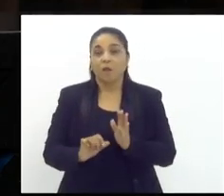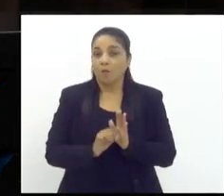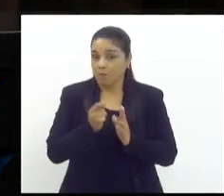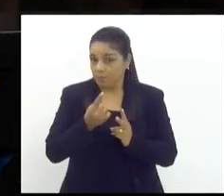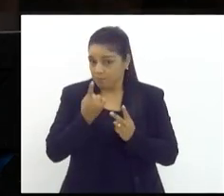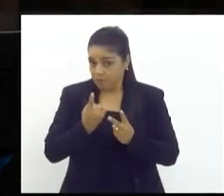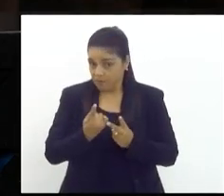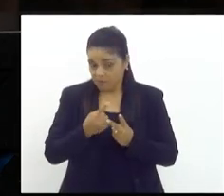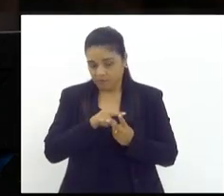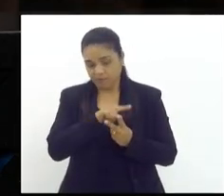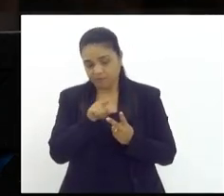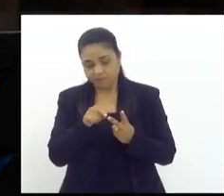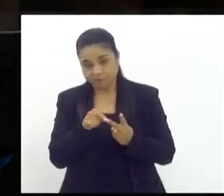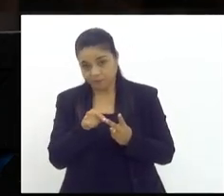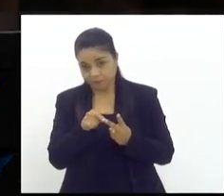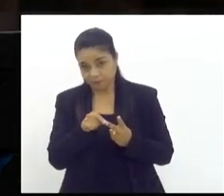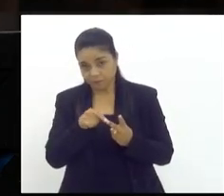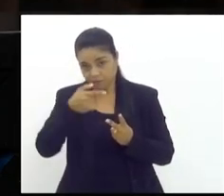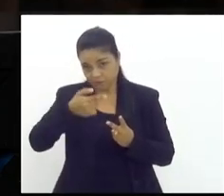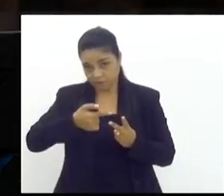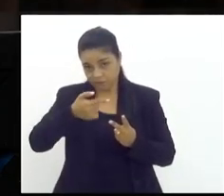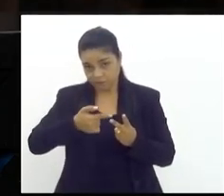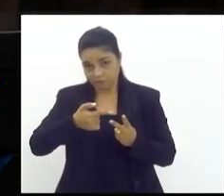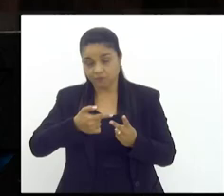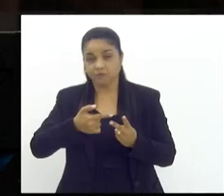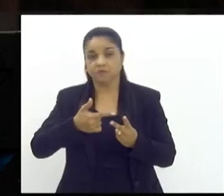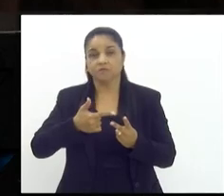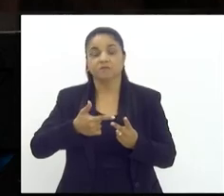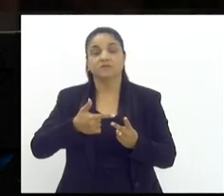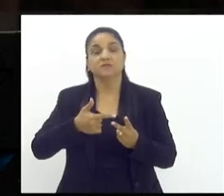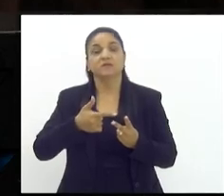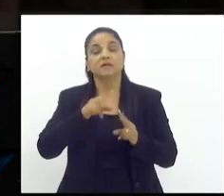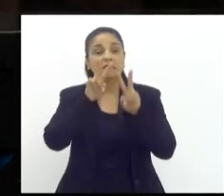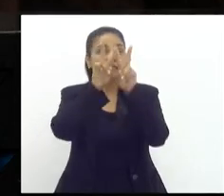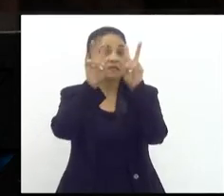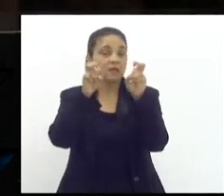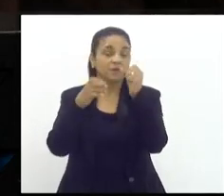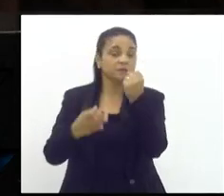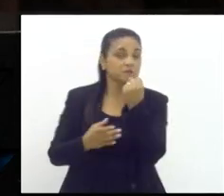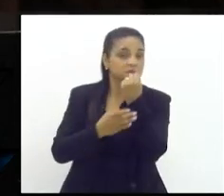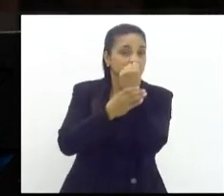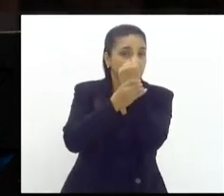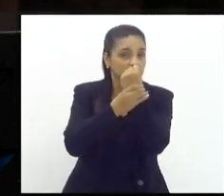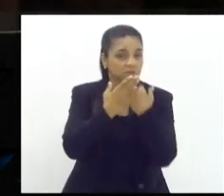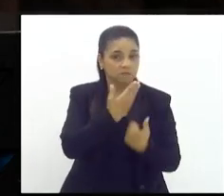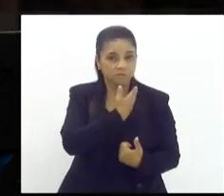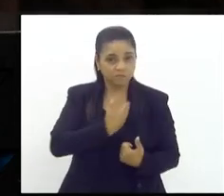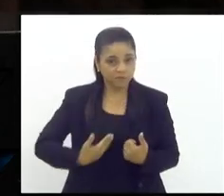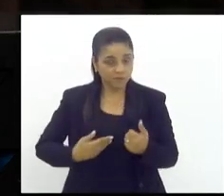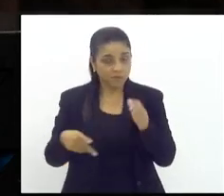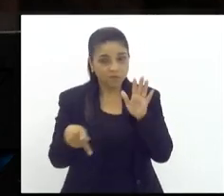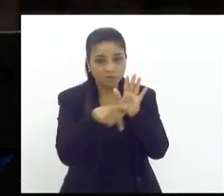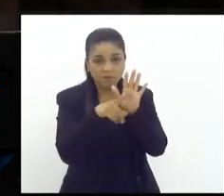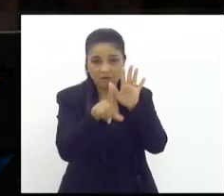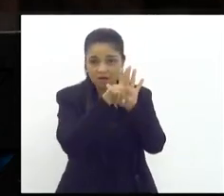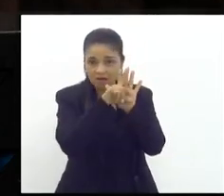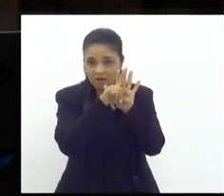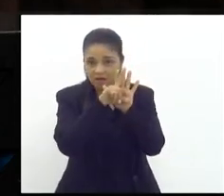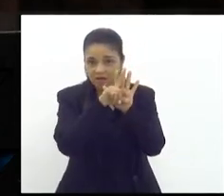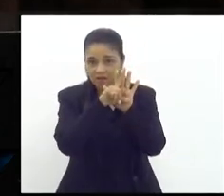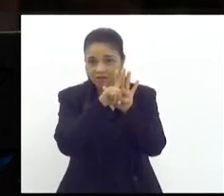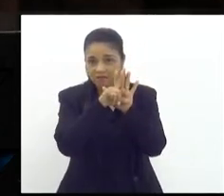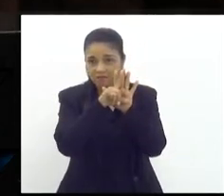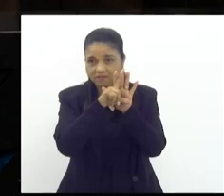ponto o segundo é o tema segurança pública e o projeto para